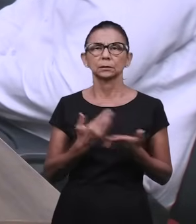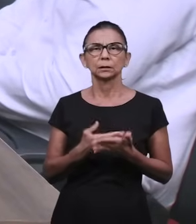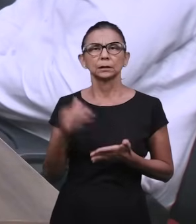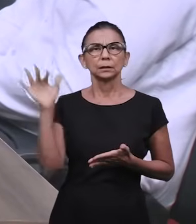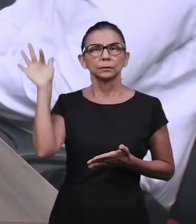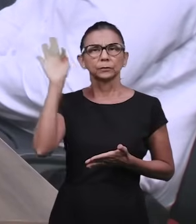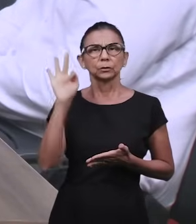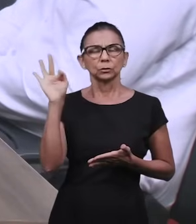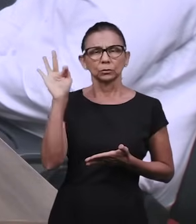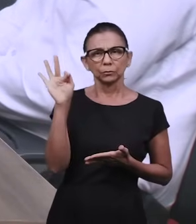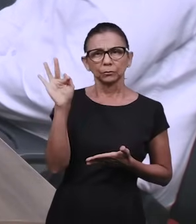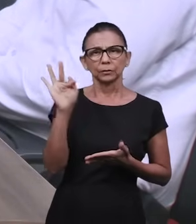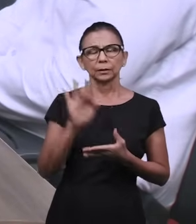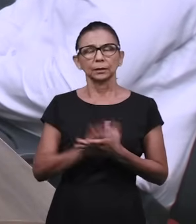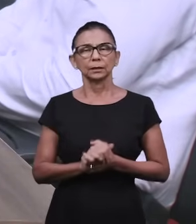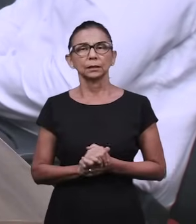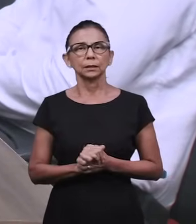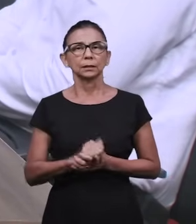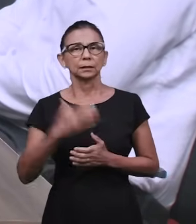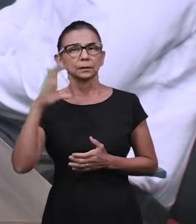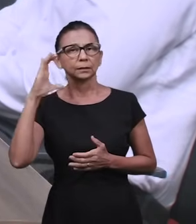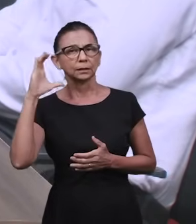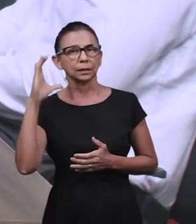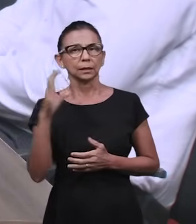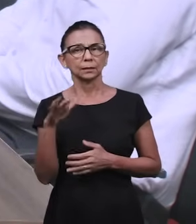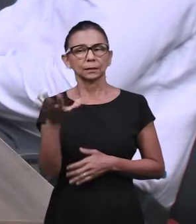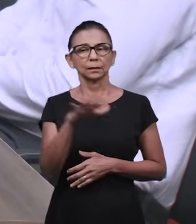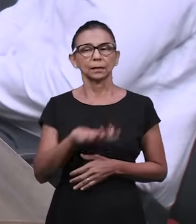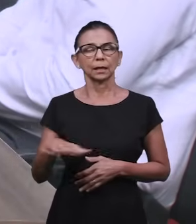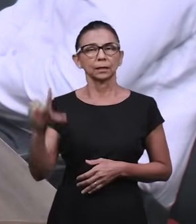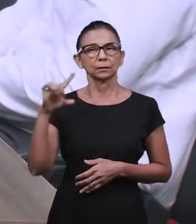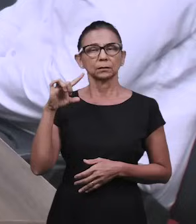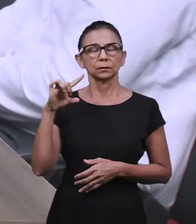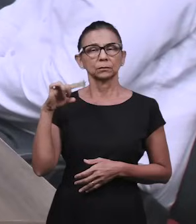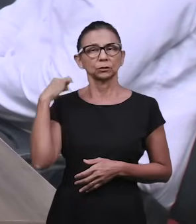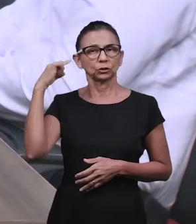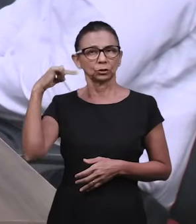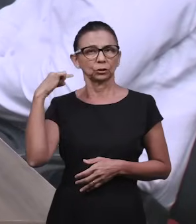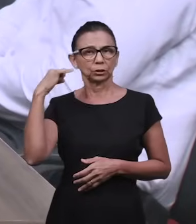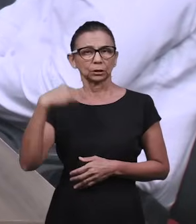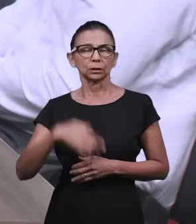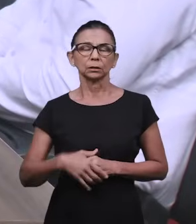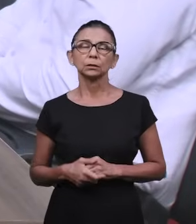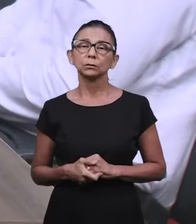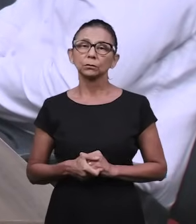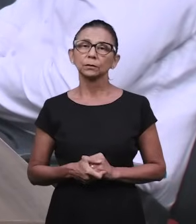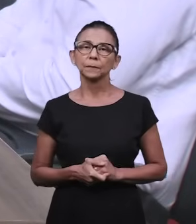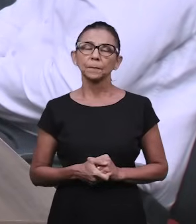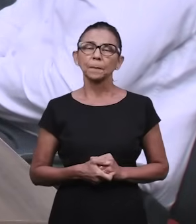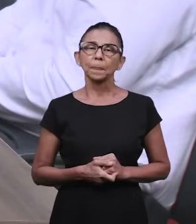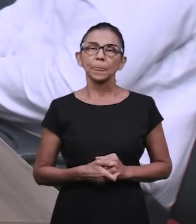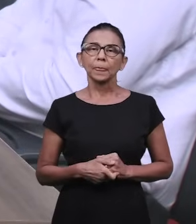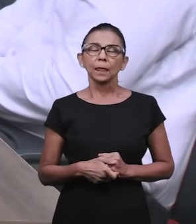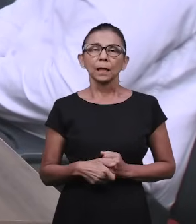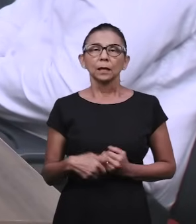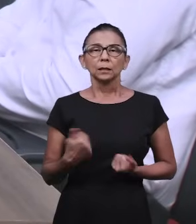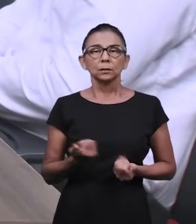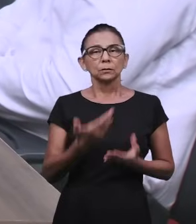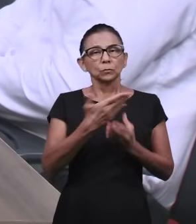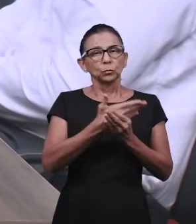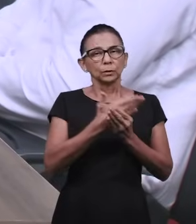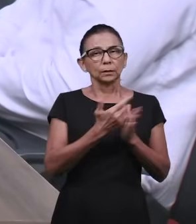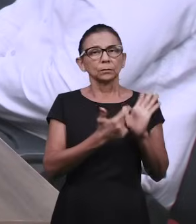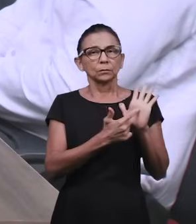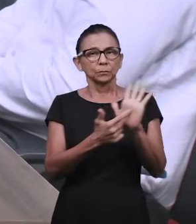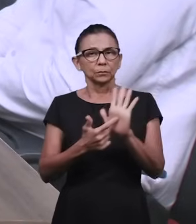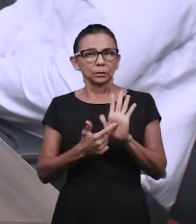ciências jurídicas. Normalmente nós falamos aqui a respeito, né, do mini currículo dos convidados, como o pastor Luiz Eugênio ele vai